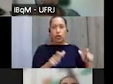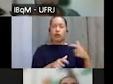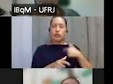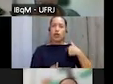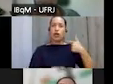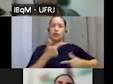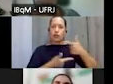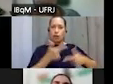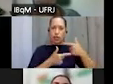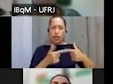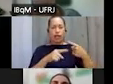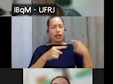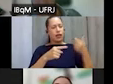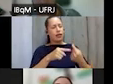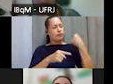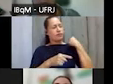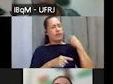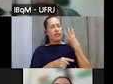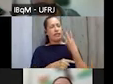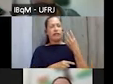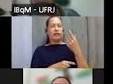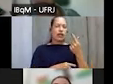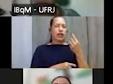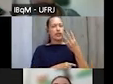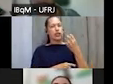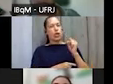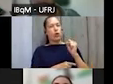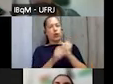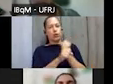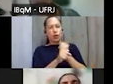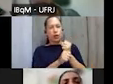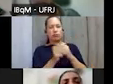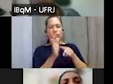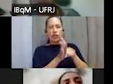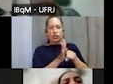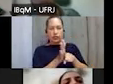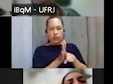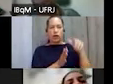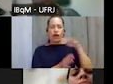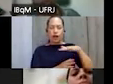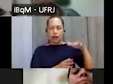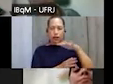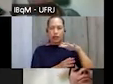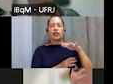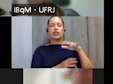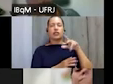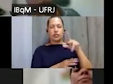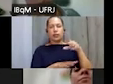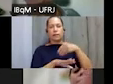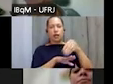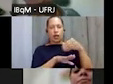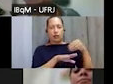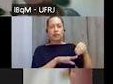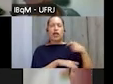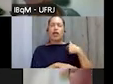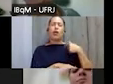últimos 37, 38 anos como pesquisador em paleontologia. Eu sempre